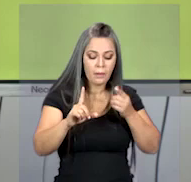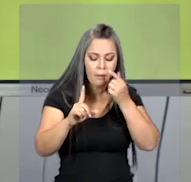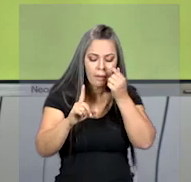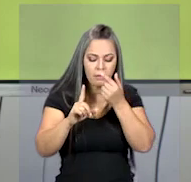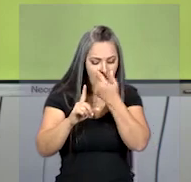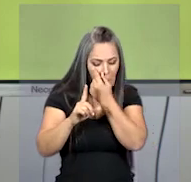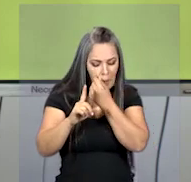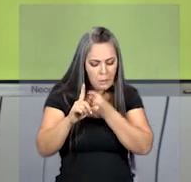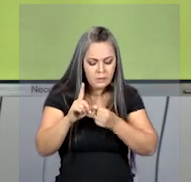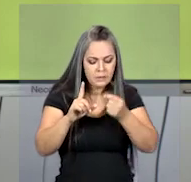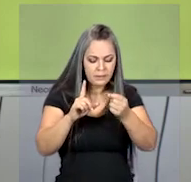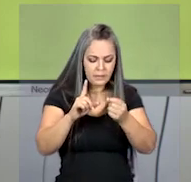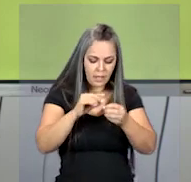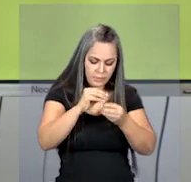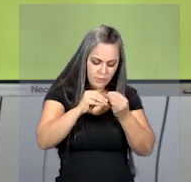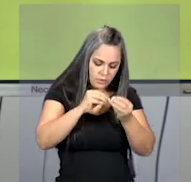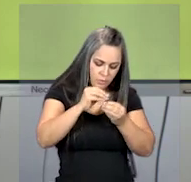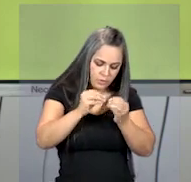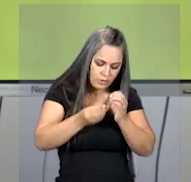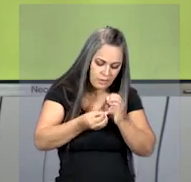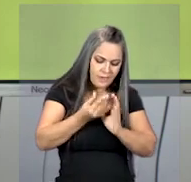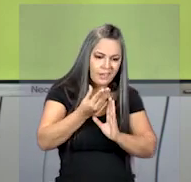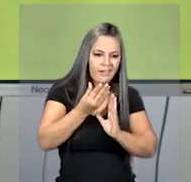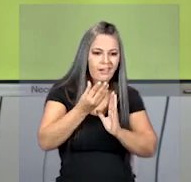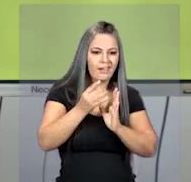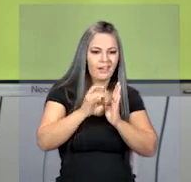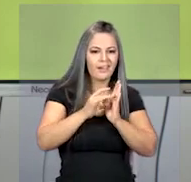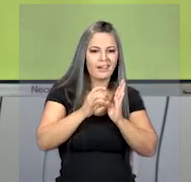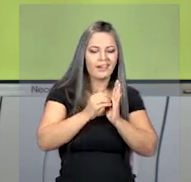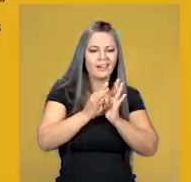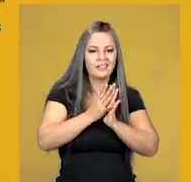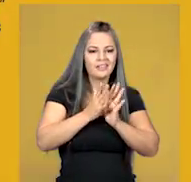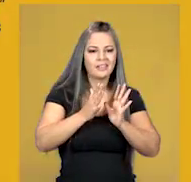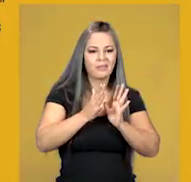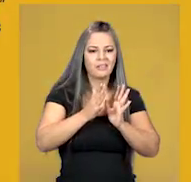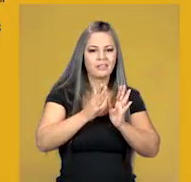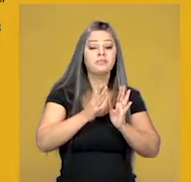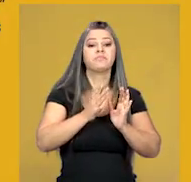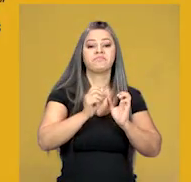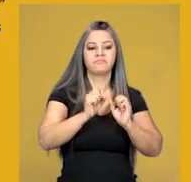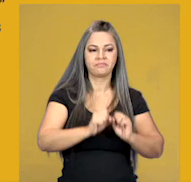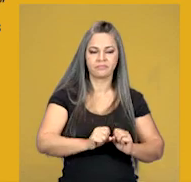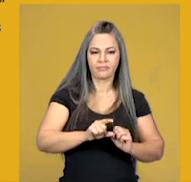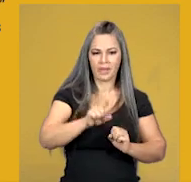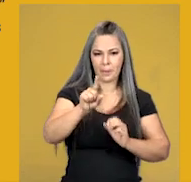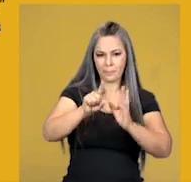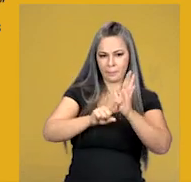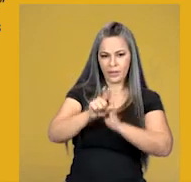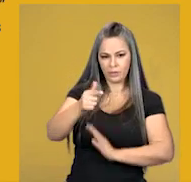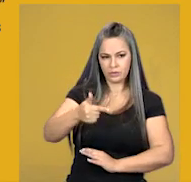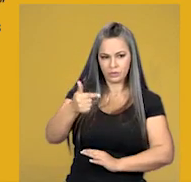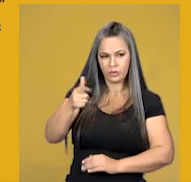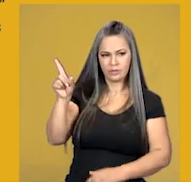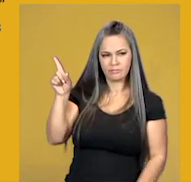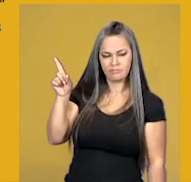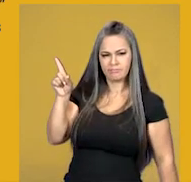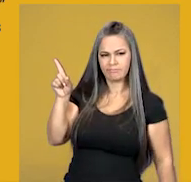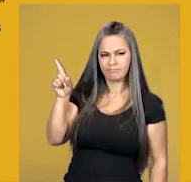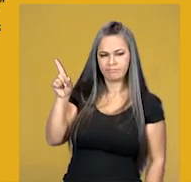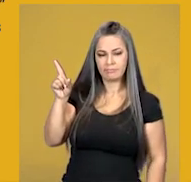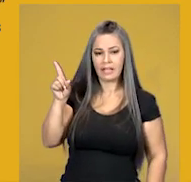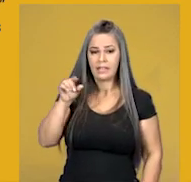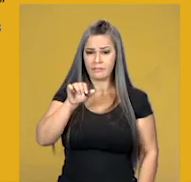Outra questão interessante para a gente pensar aqui, também está no seu pet. Os fatos são reais ou imaginários? R ou